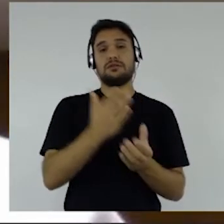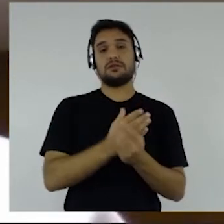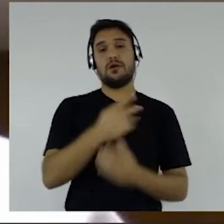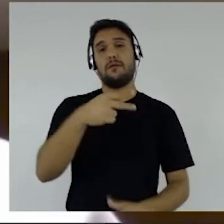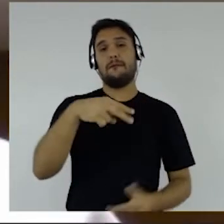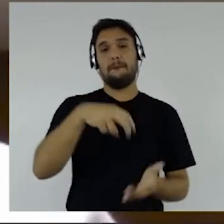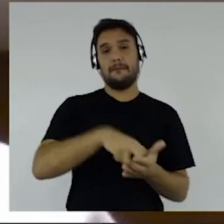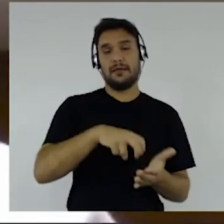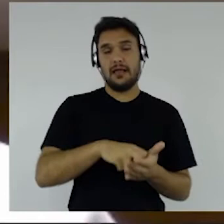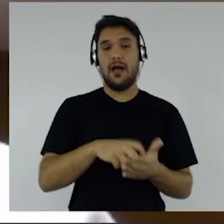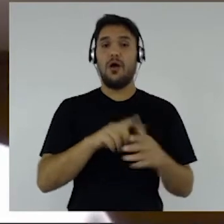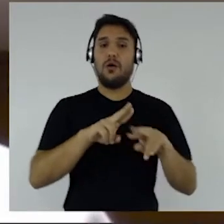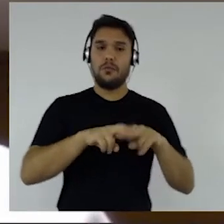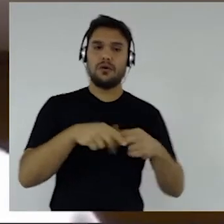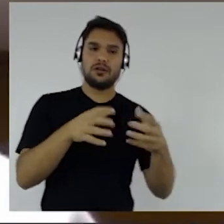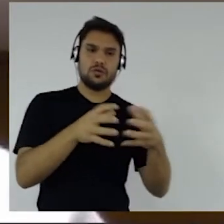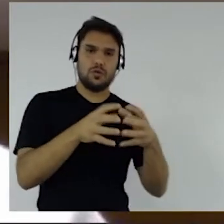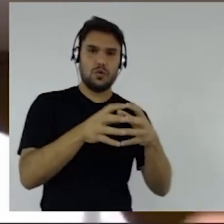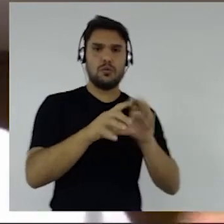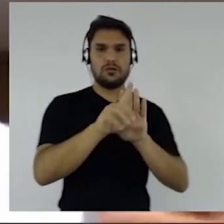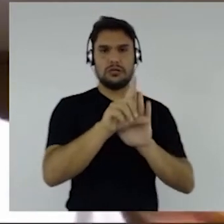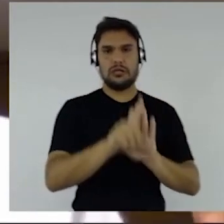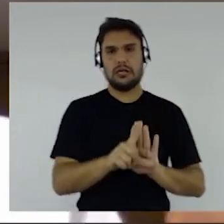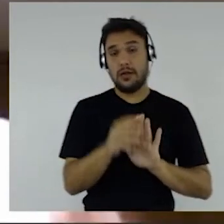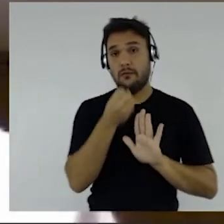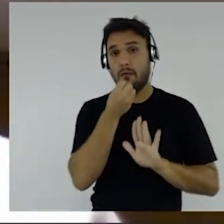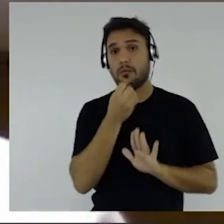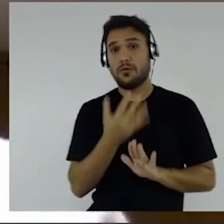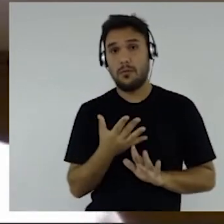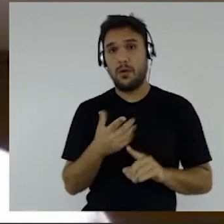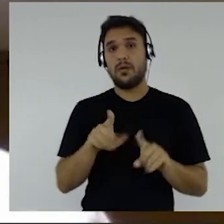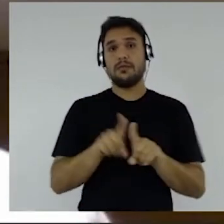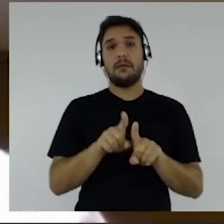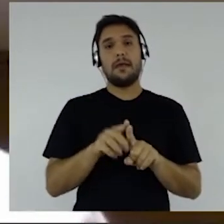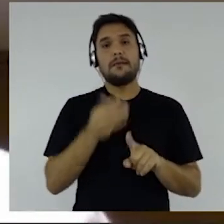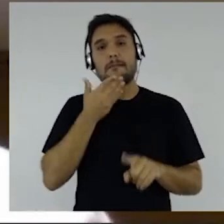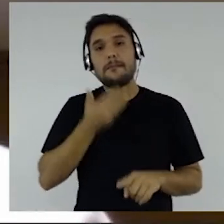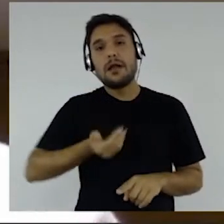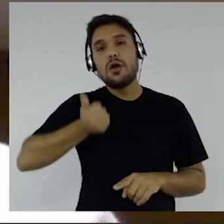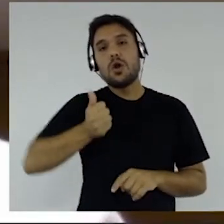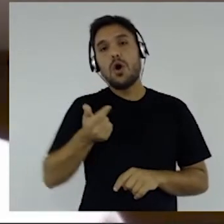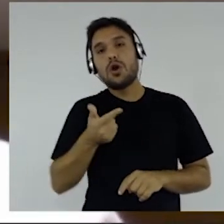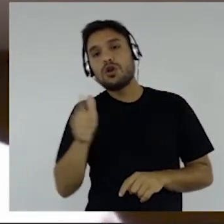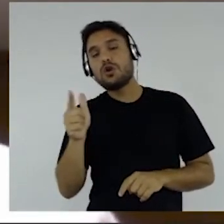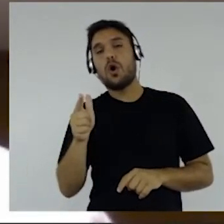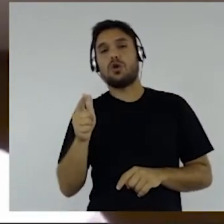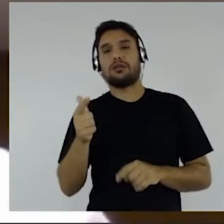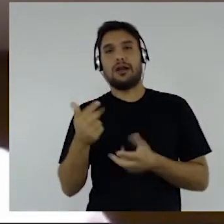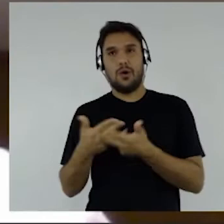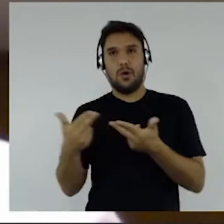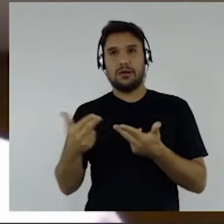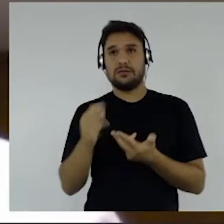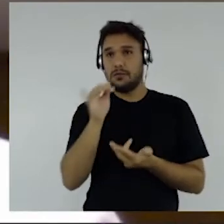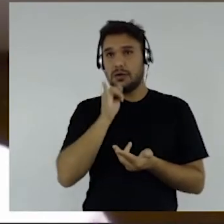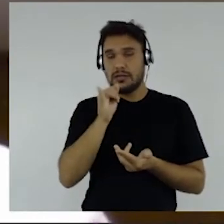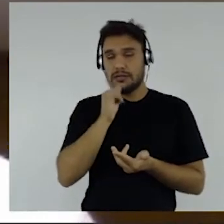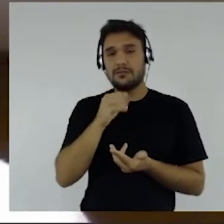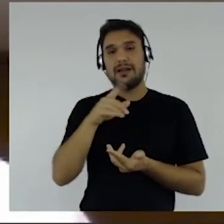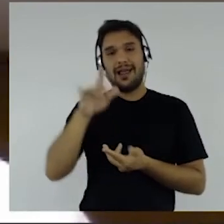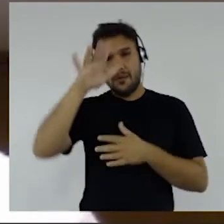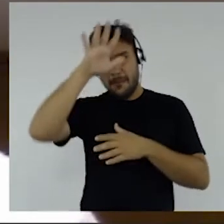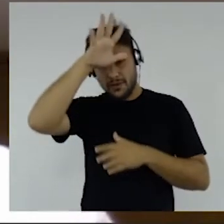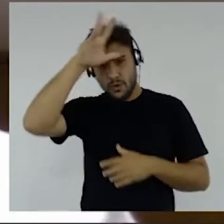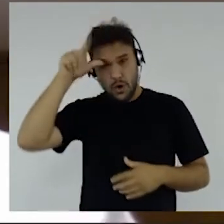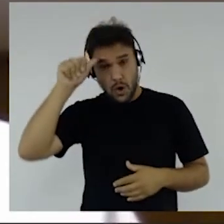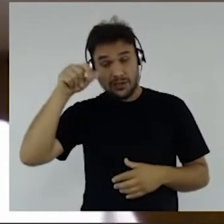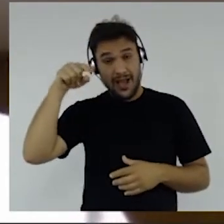pacote anticrime avançou muito bem. E avançou também, Felipe, num outro ponto, que pode parecer bobagem, você falou lá no Mato Grosso,